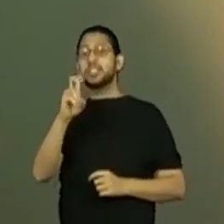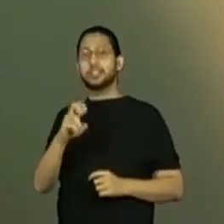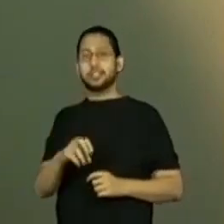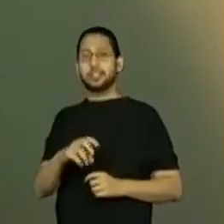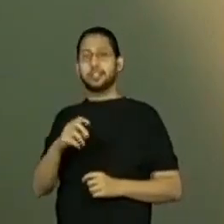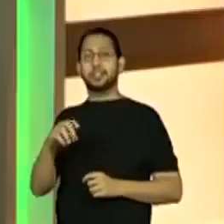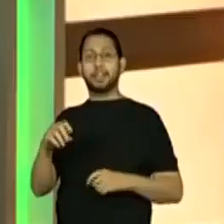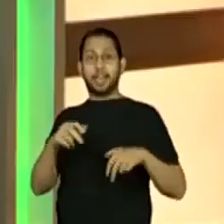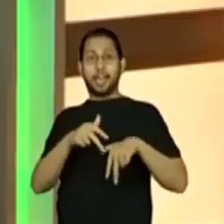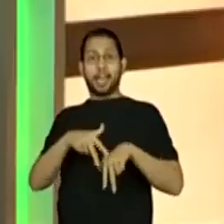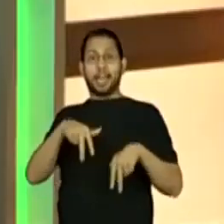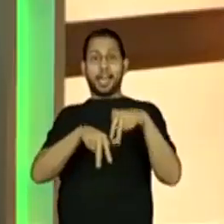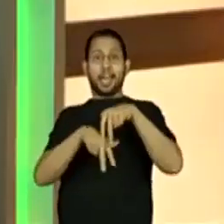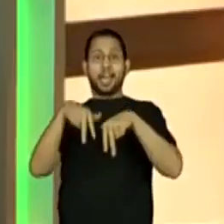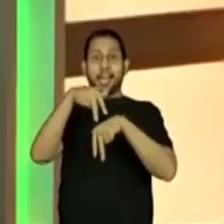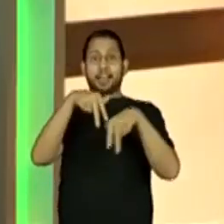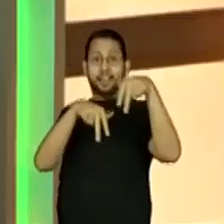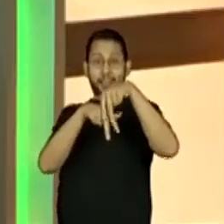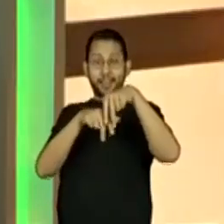15 Carols.